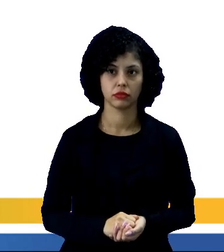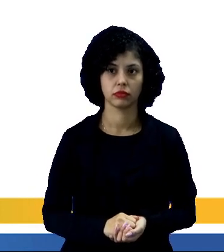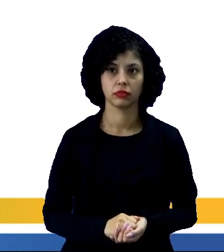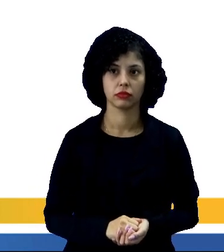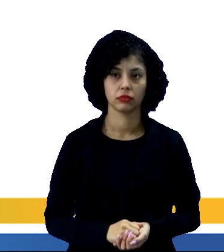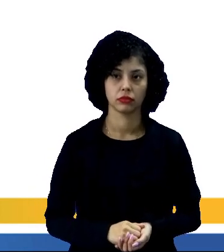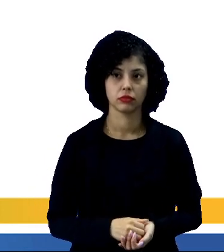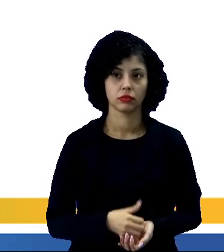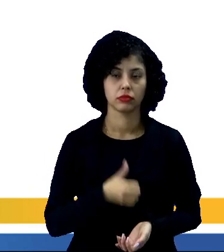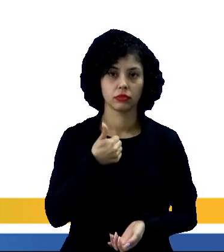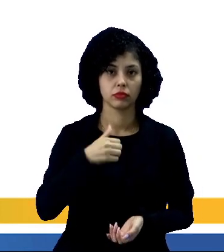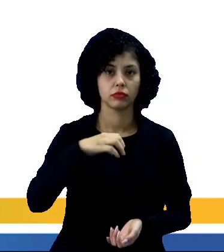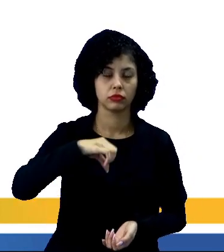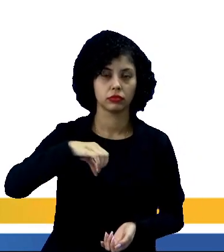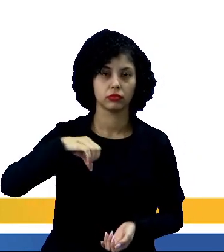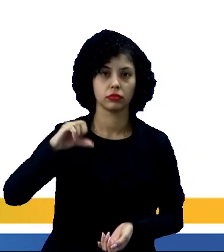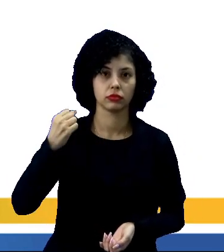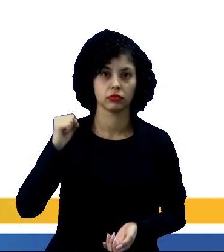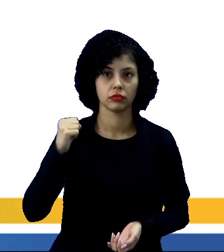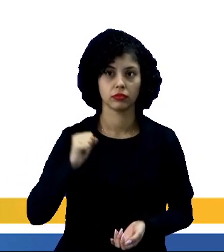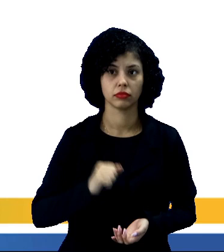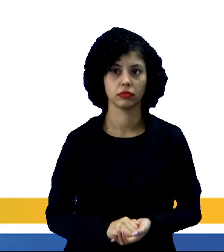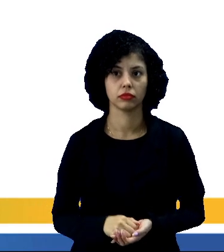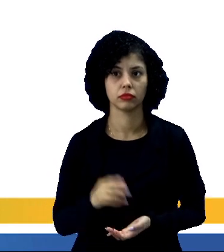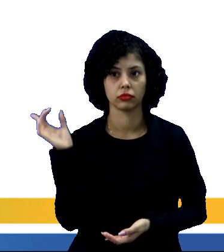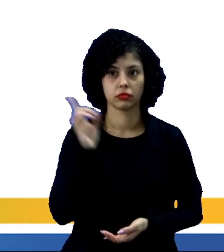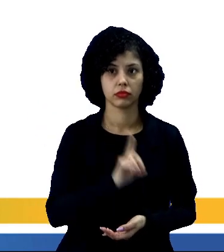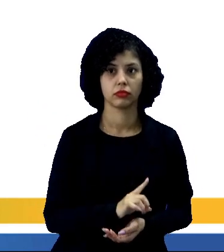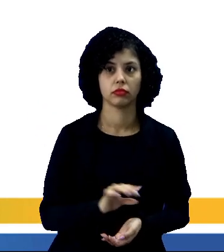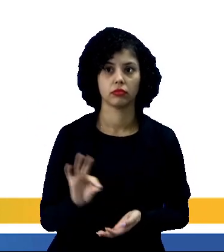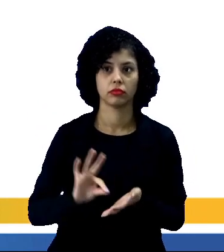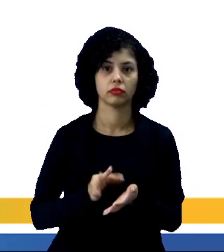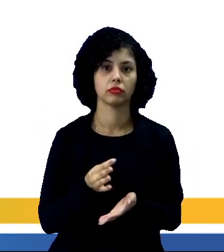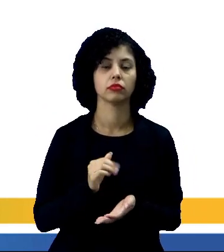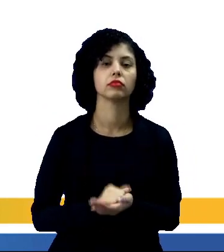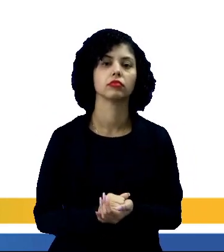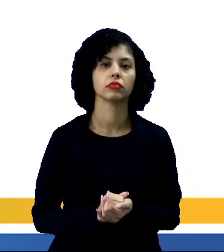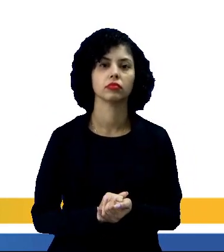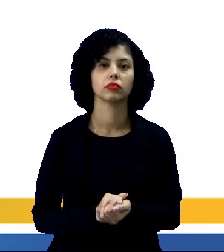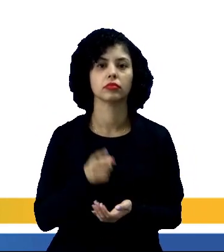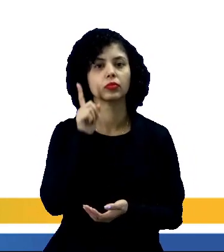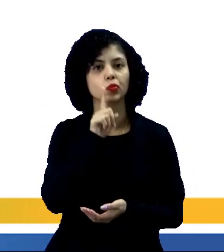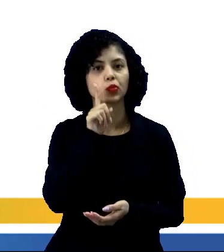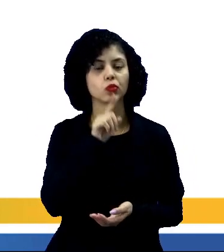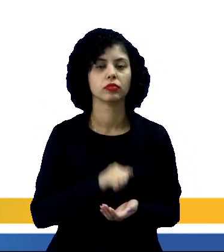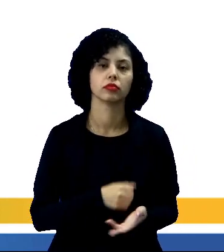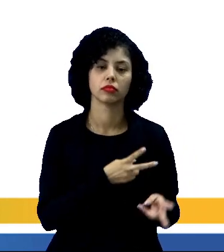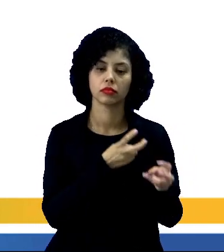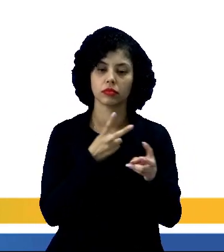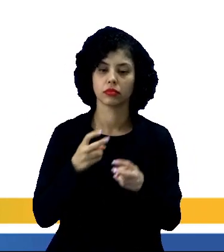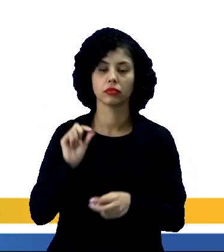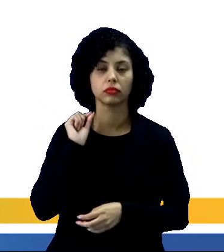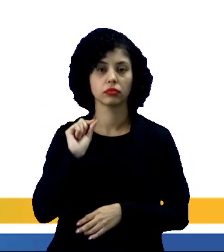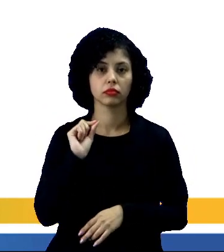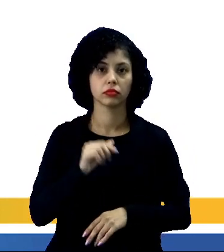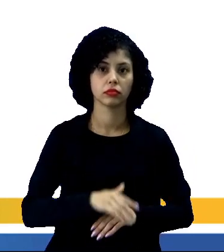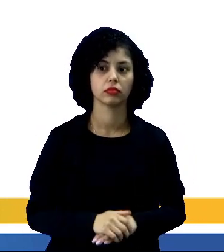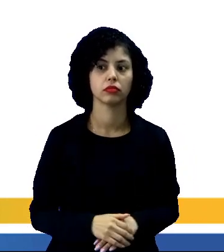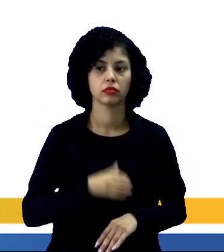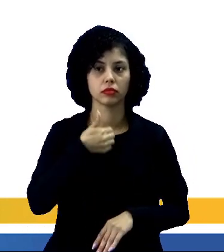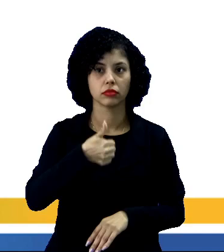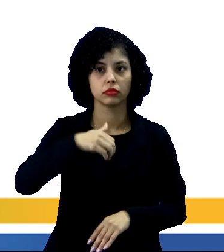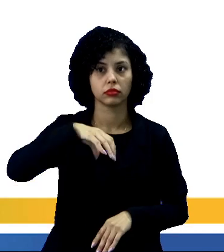em 1908, um acaso de direitos de autor da Suprema Corte dos Estados Unidos, foi observado que